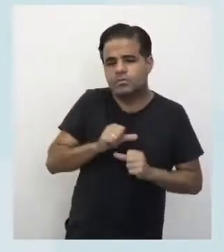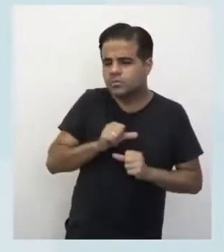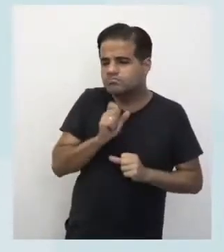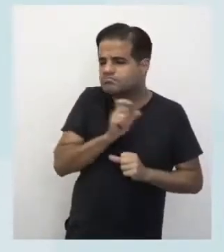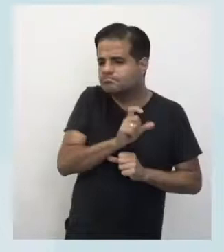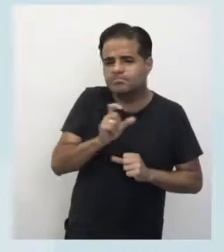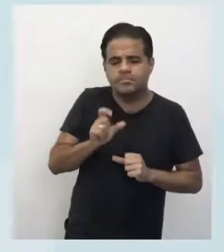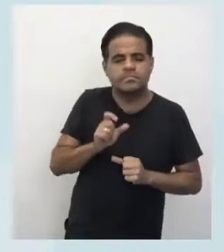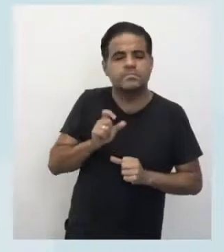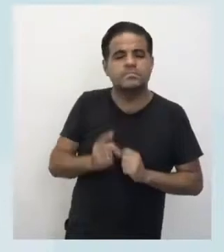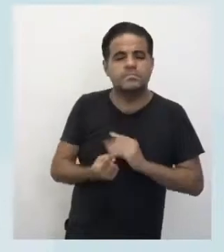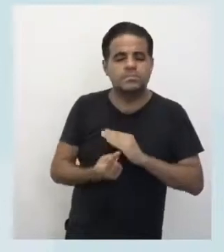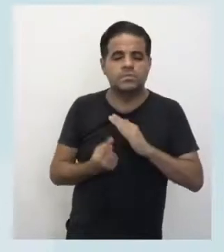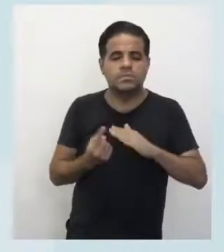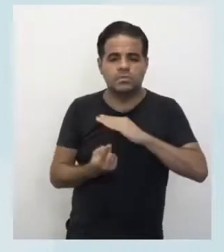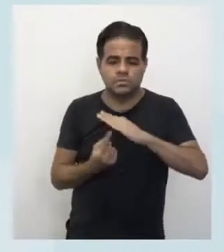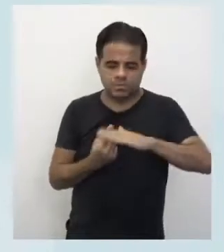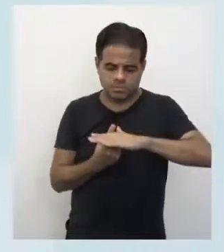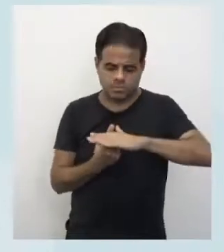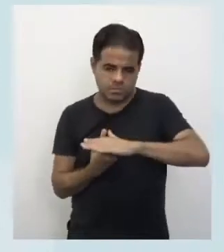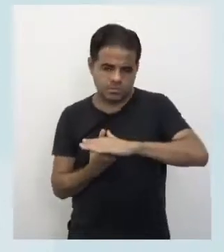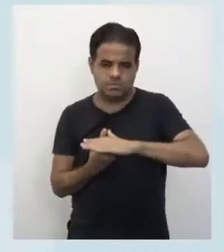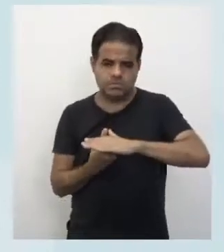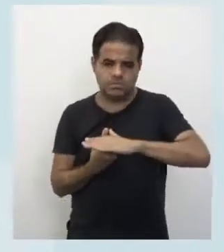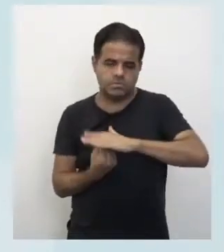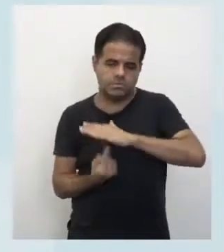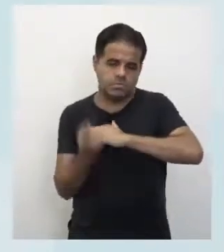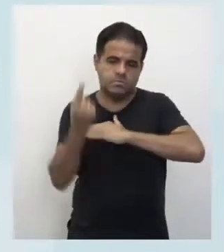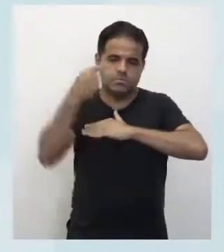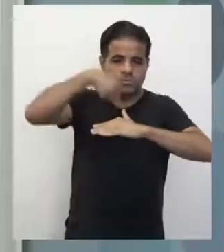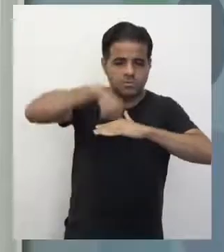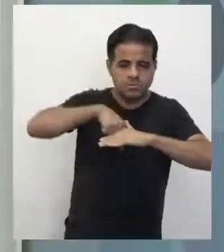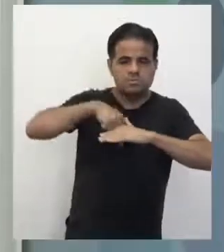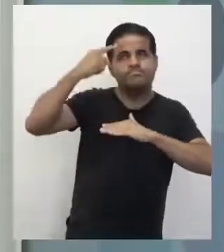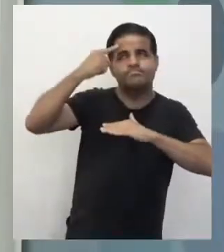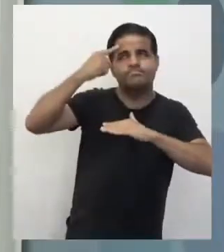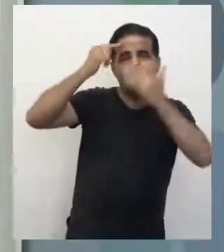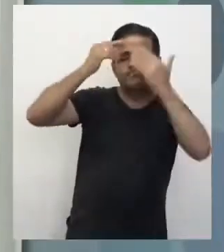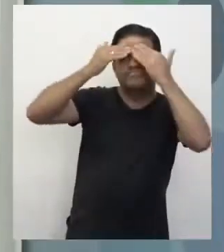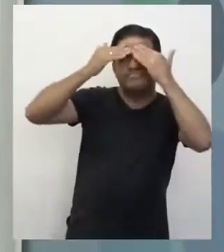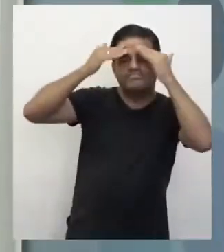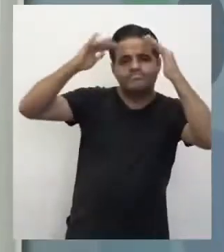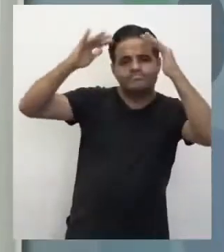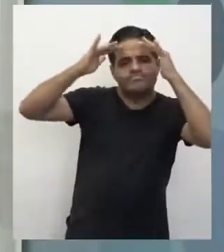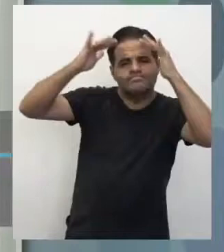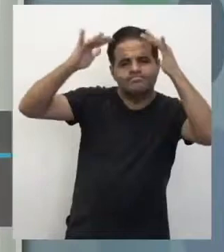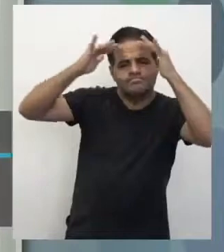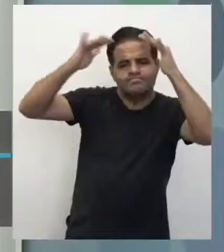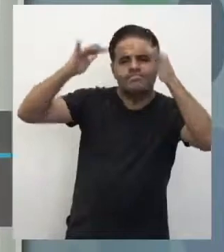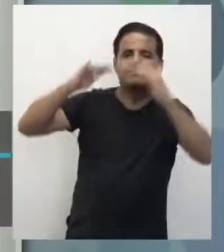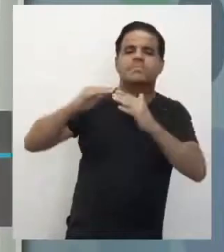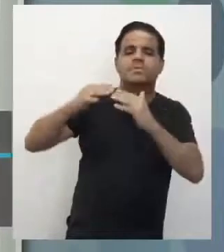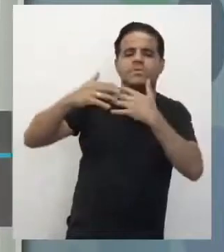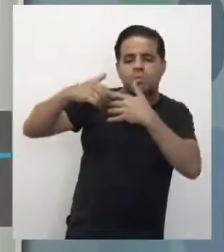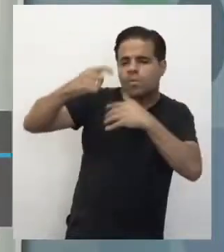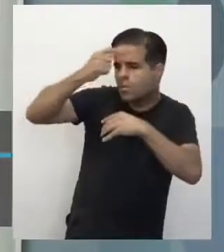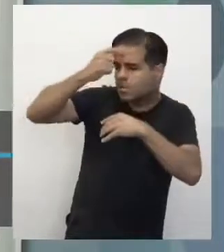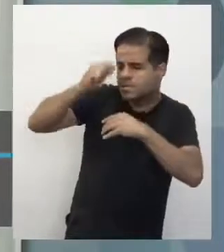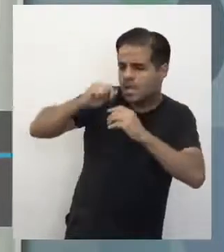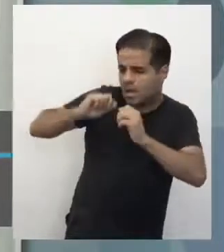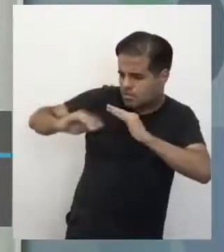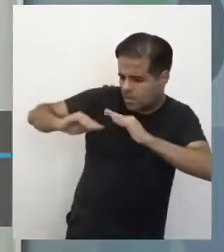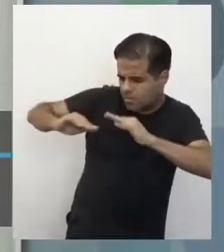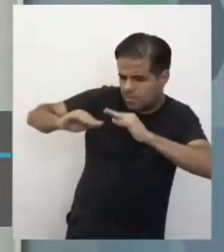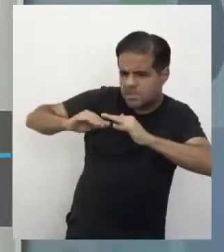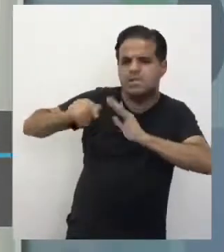miúdos? Subjetividade é aquela manifestação da consciência em que a consciência tem reconhecimento de que aquela